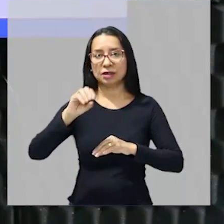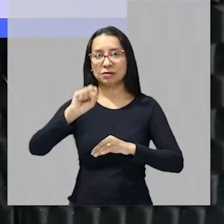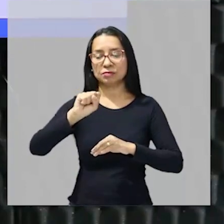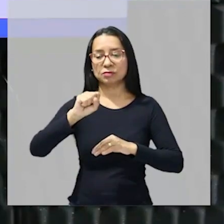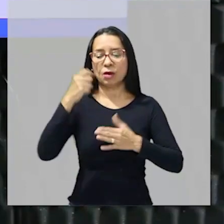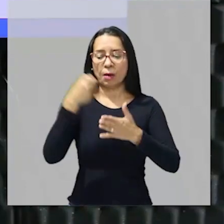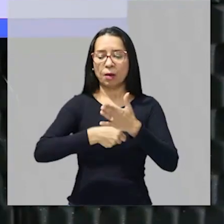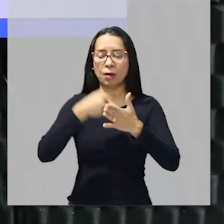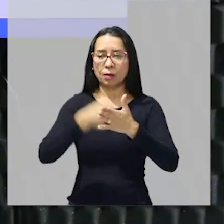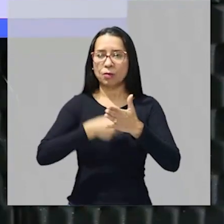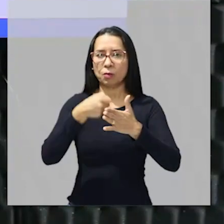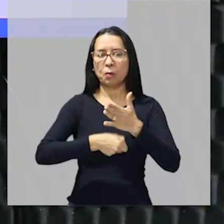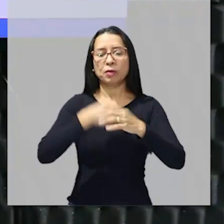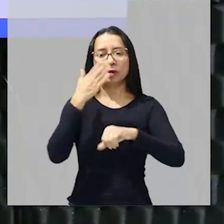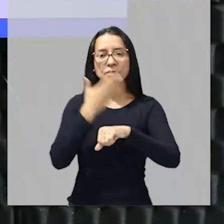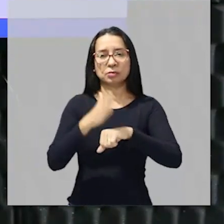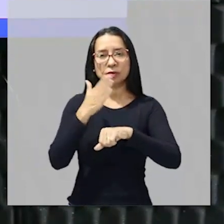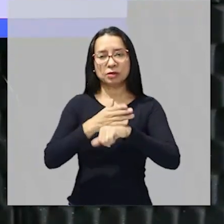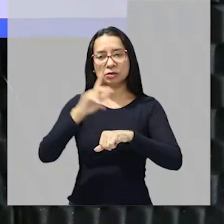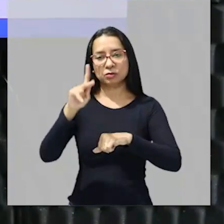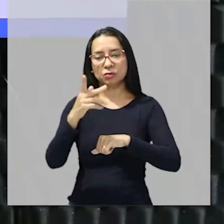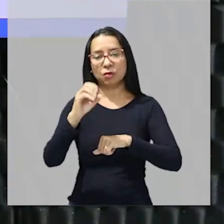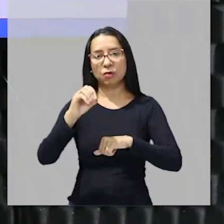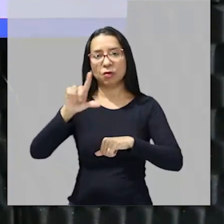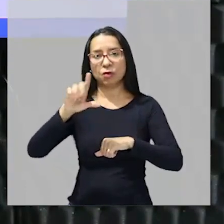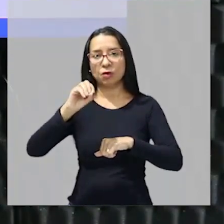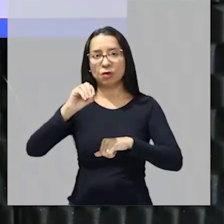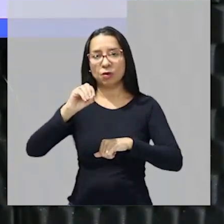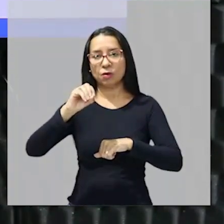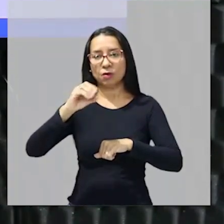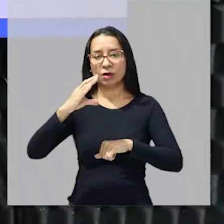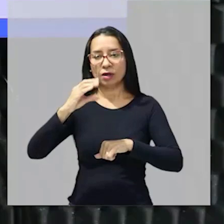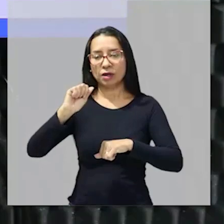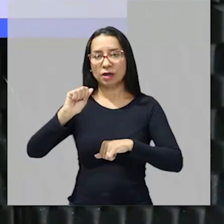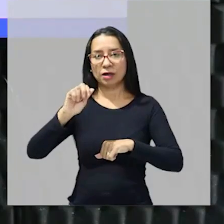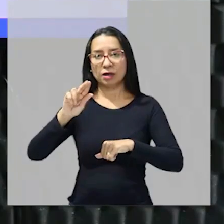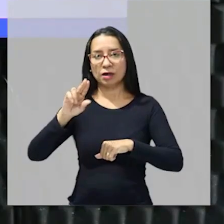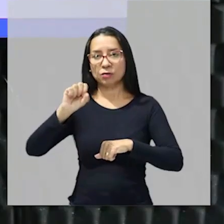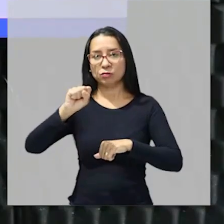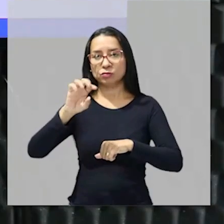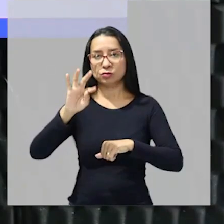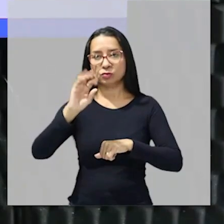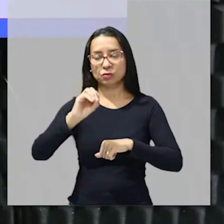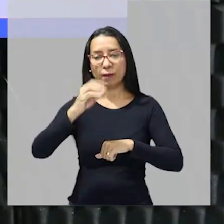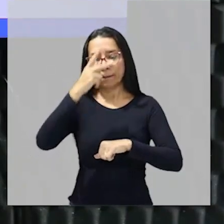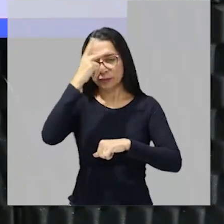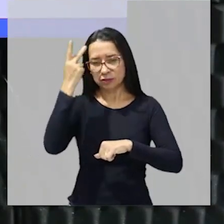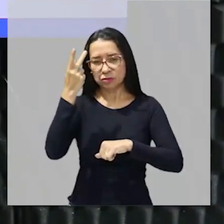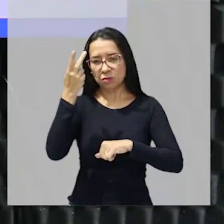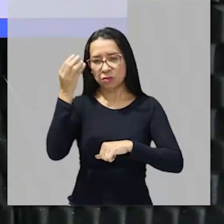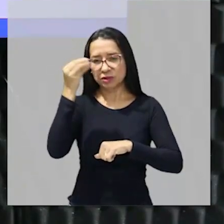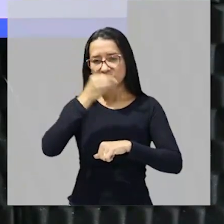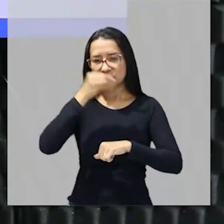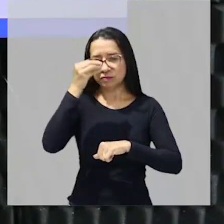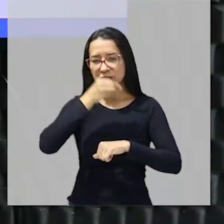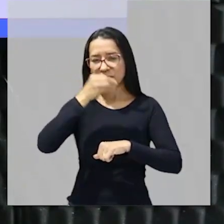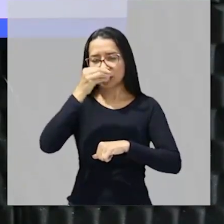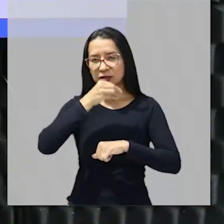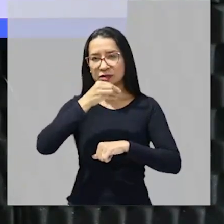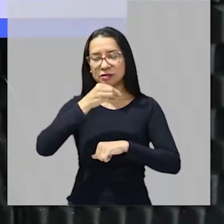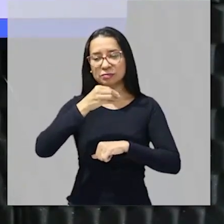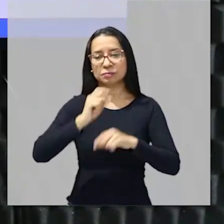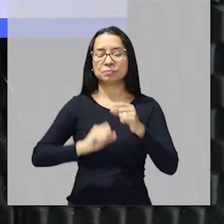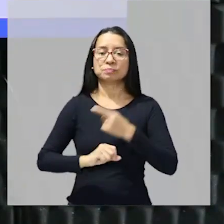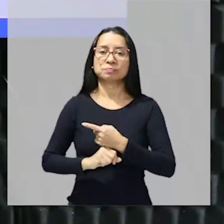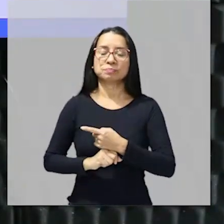Holocausto. Essas pessoas que estiveram vulneráveis, que acabaram, na verdade, estando